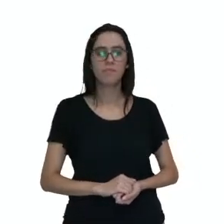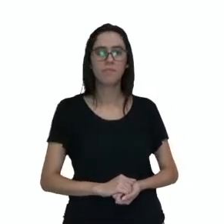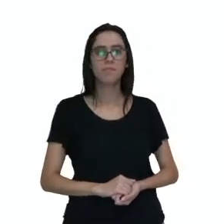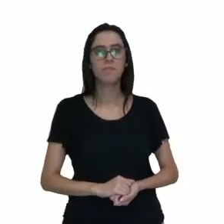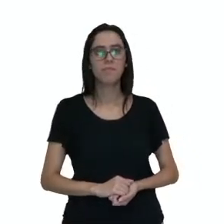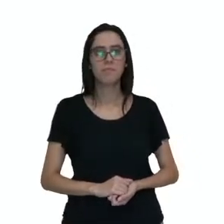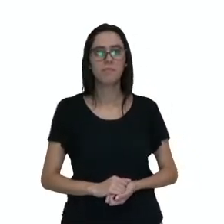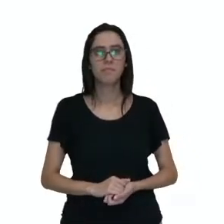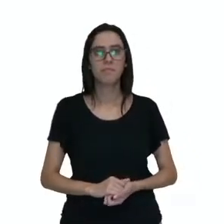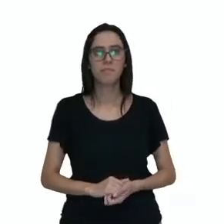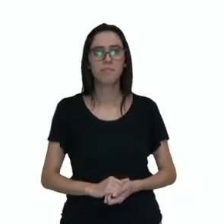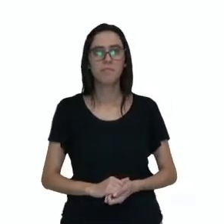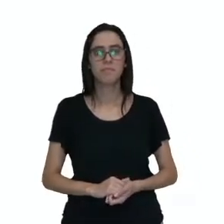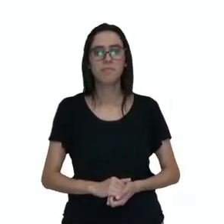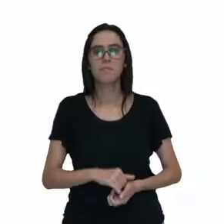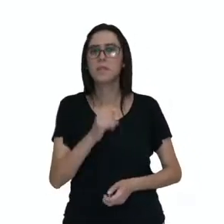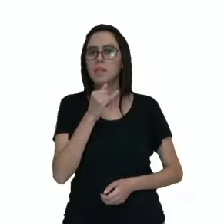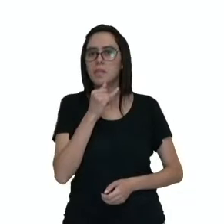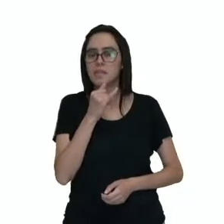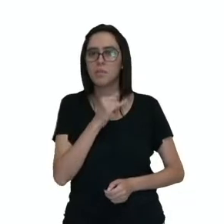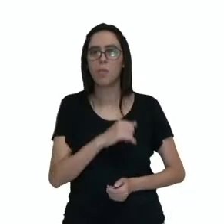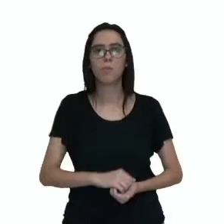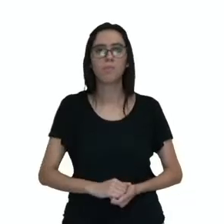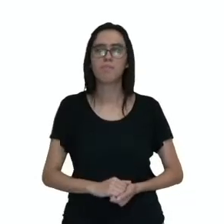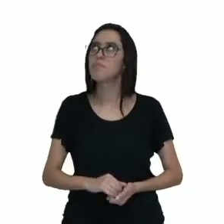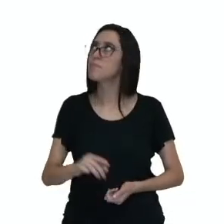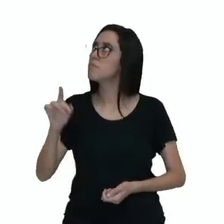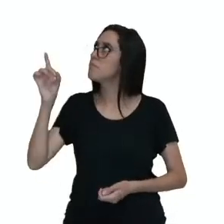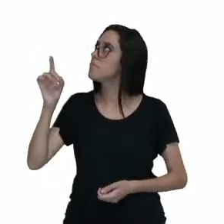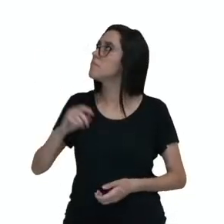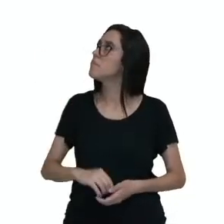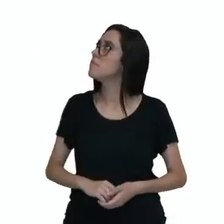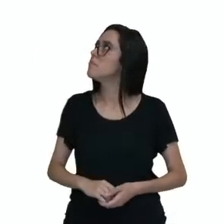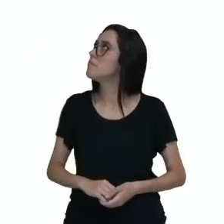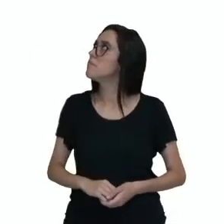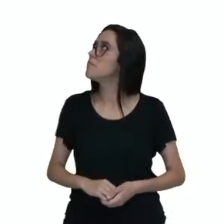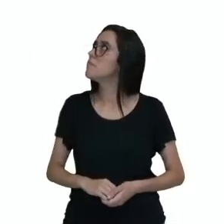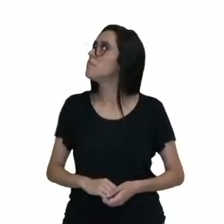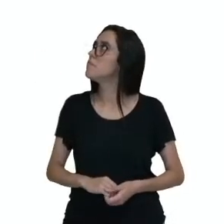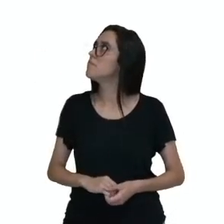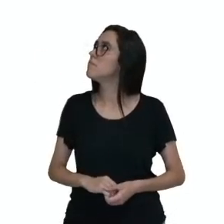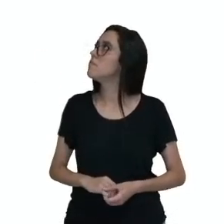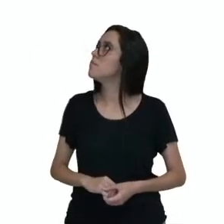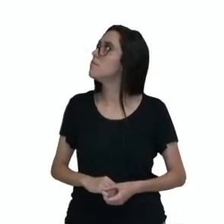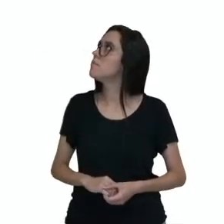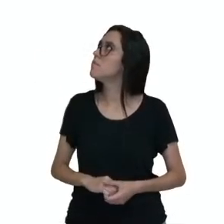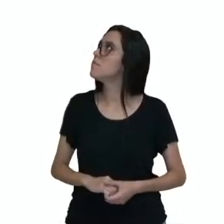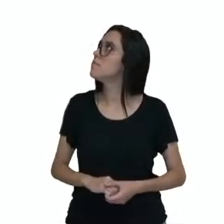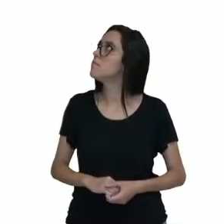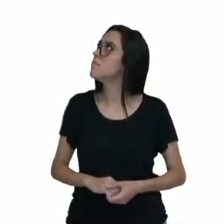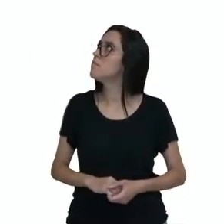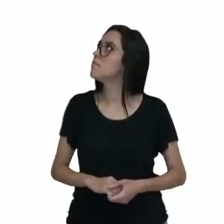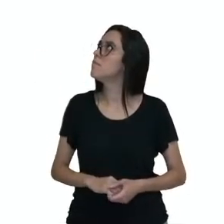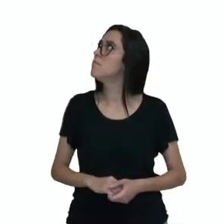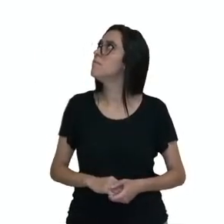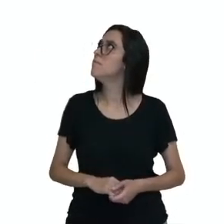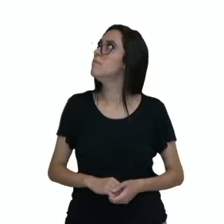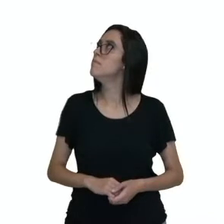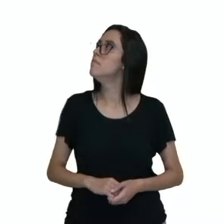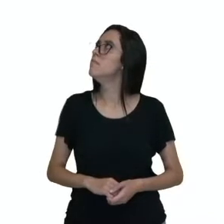ningunas. Ejemplo, tengo que hacerte algunas preguntas. María tiene algún dinero